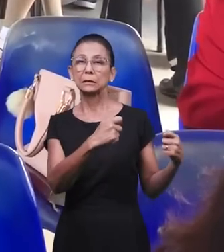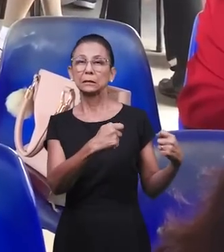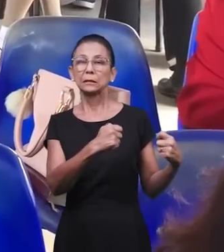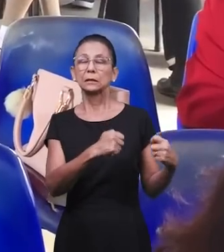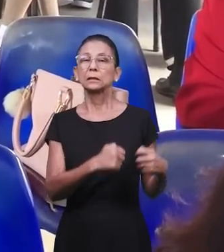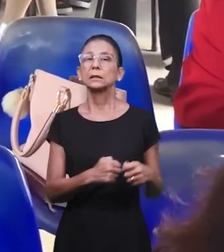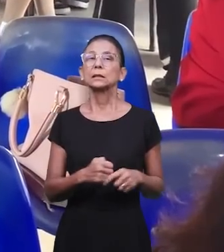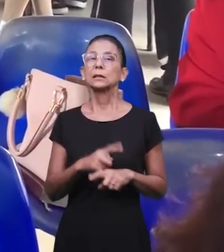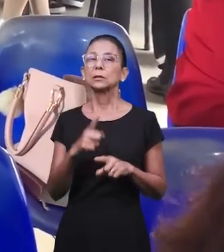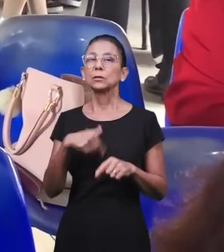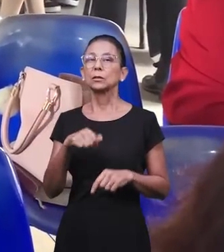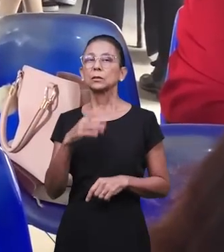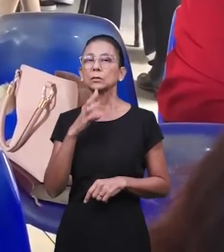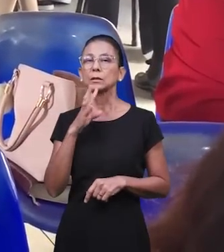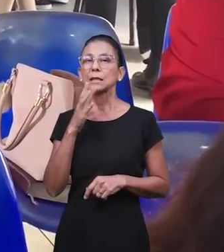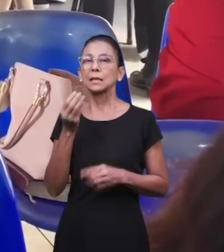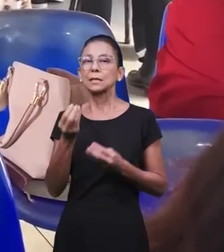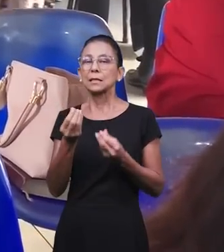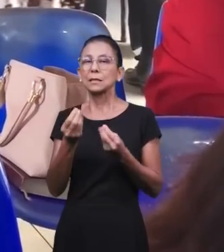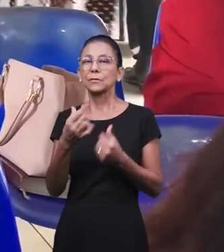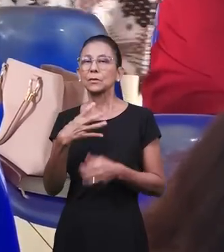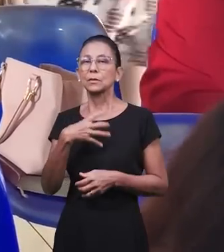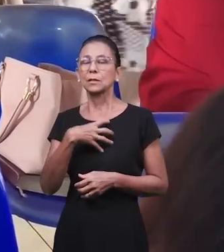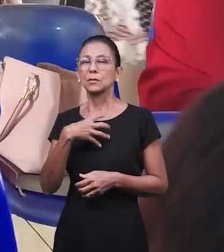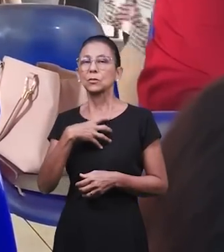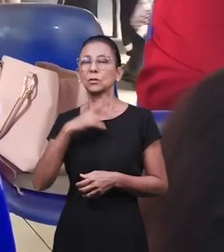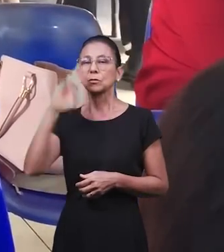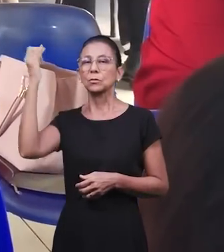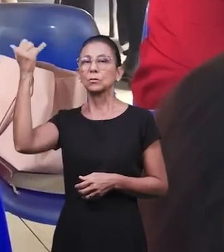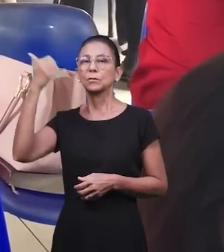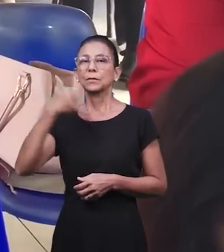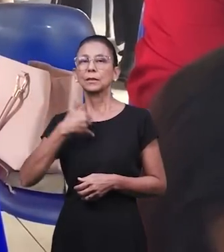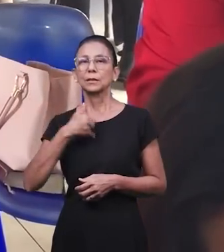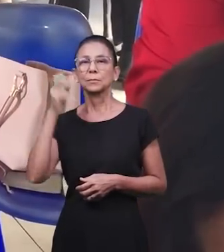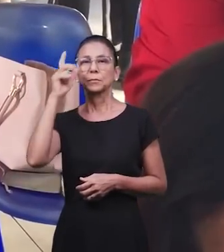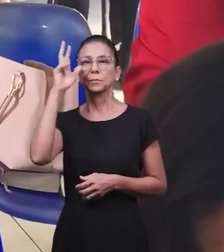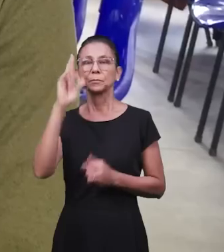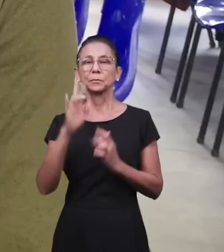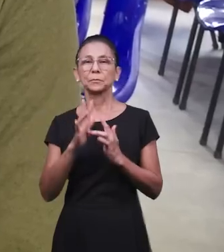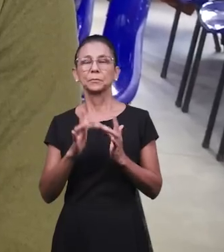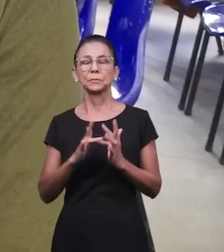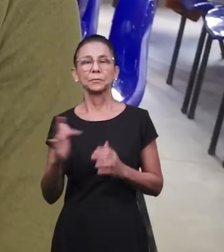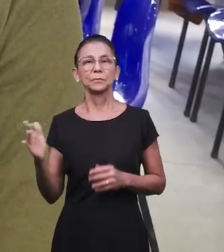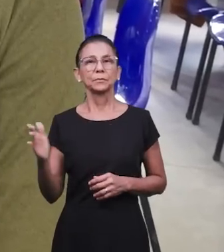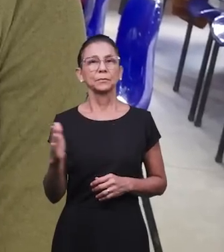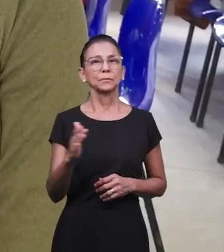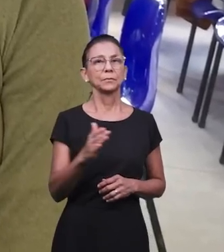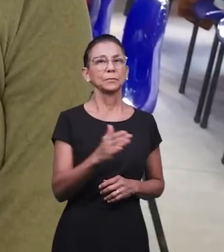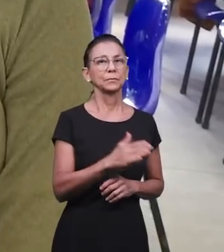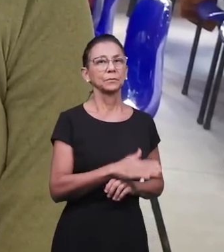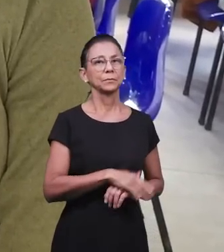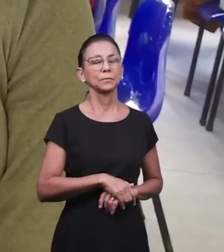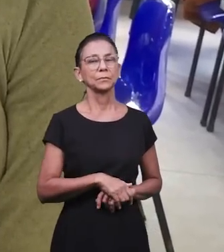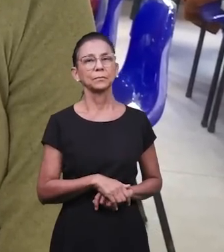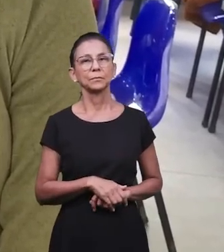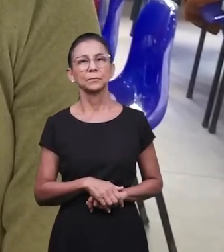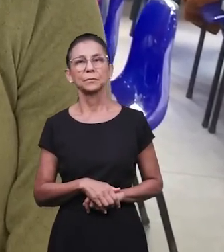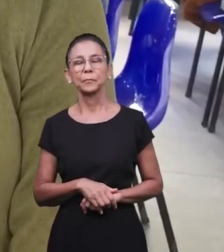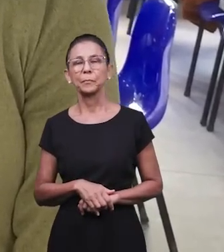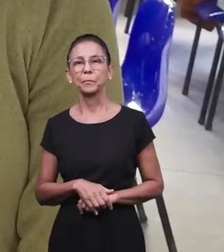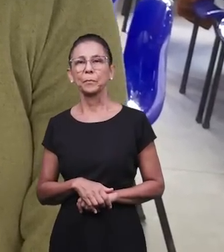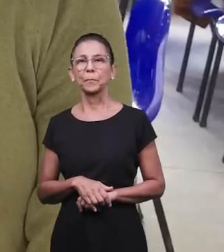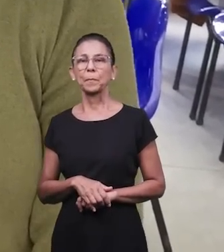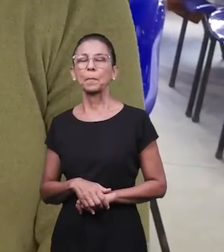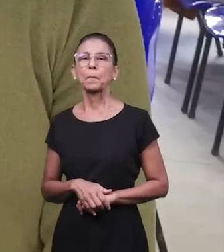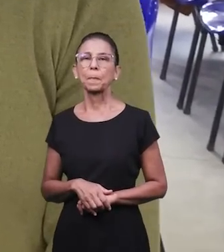direção do Senhor para as nossas vidas. Não perca o próximo e a paz do Senhor Jesus. A paz do Senhor, irmãos, eu sou a Teodora, da Igreja de